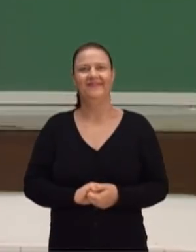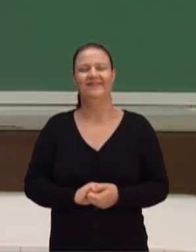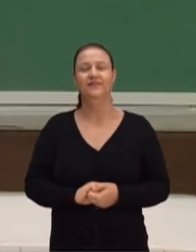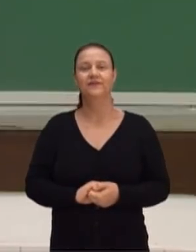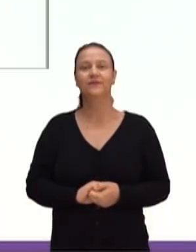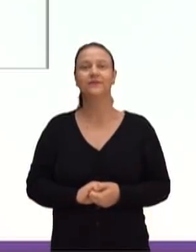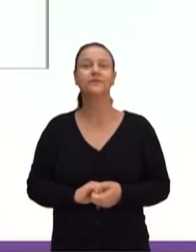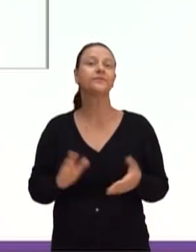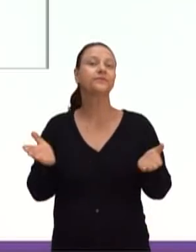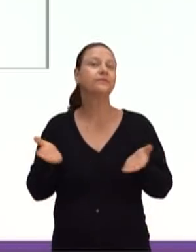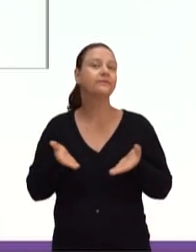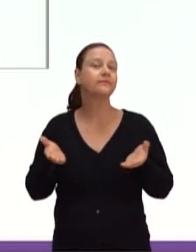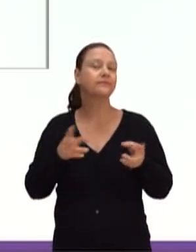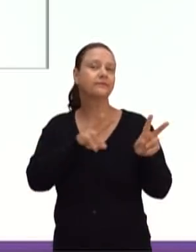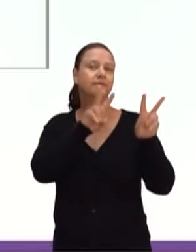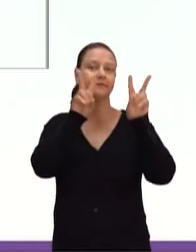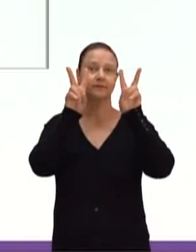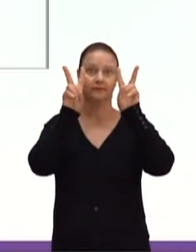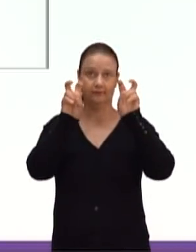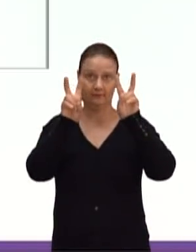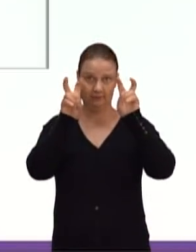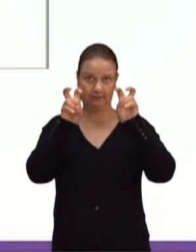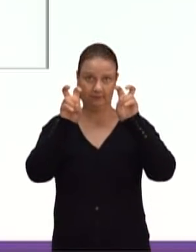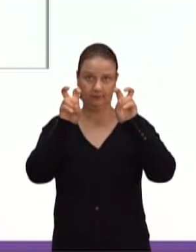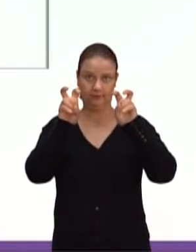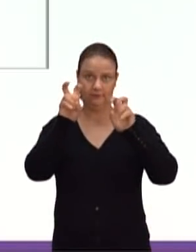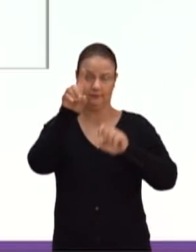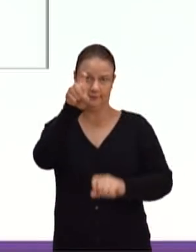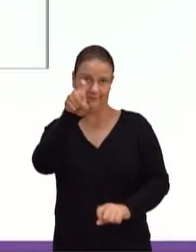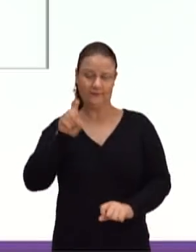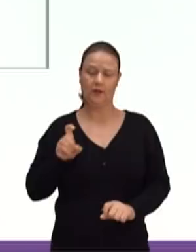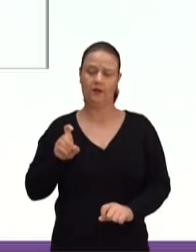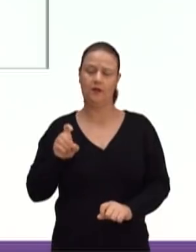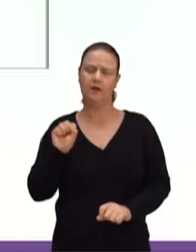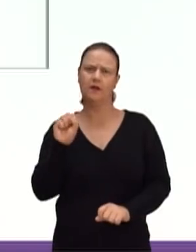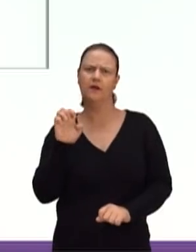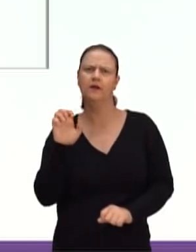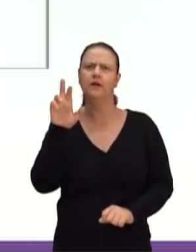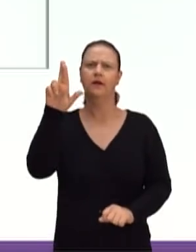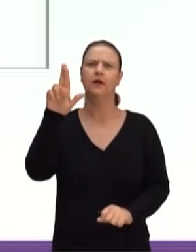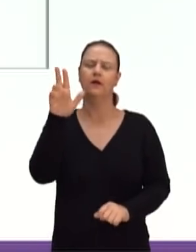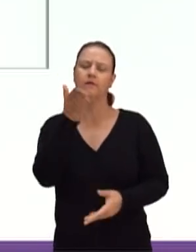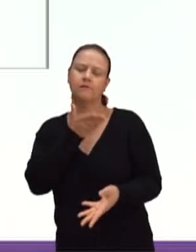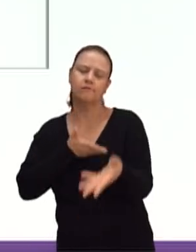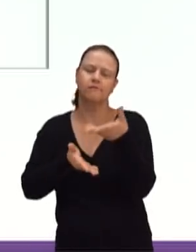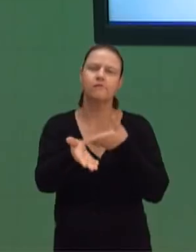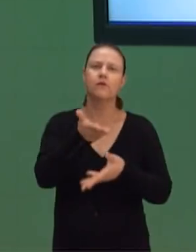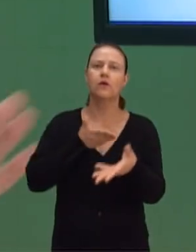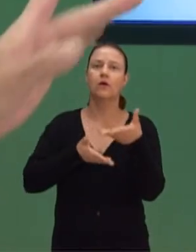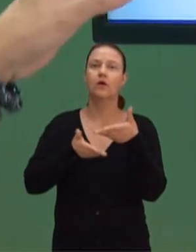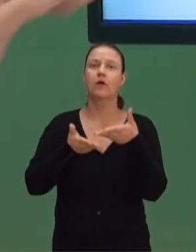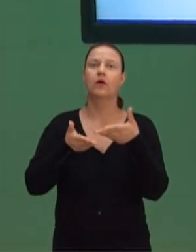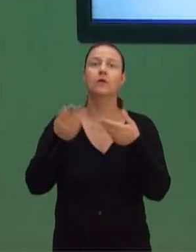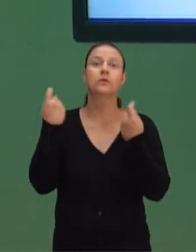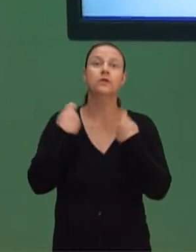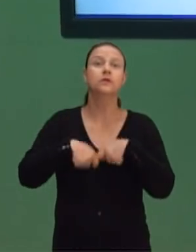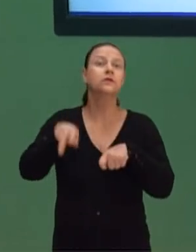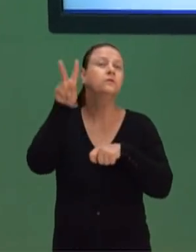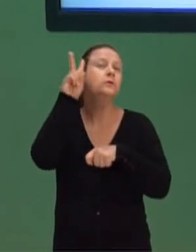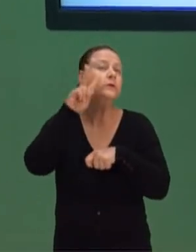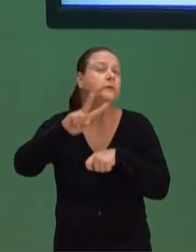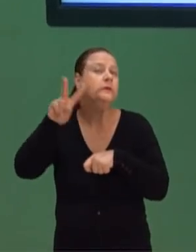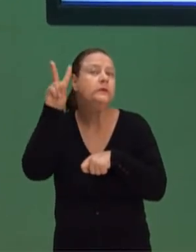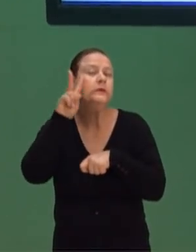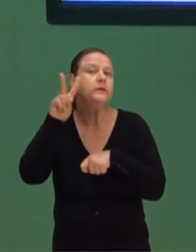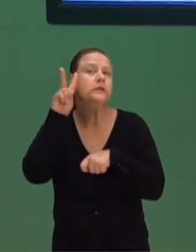O nosso tema, ser e conviver. Não podemos esquecer dele nem um minuto durante toda essa unidade.